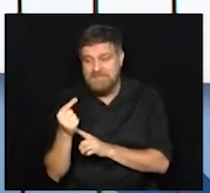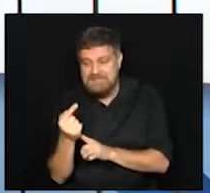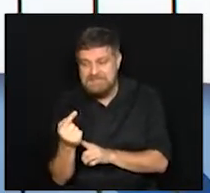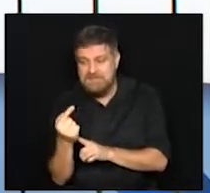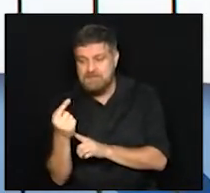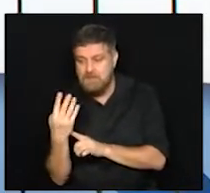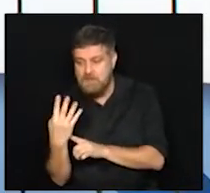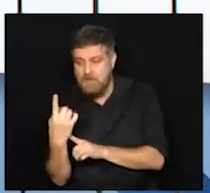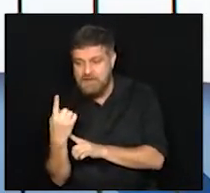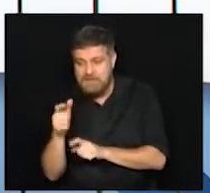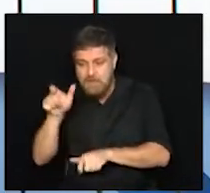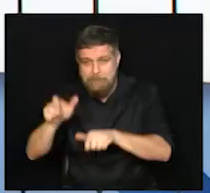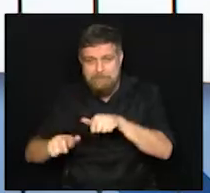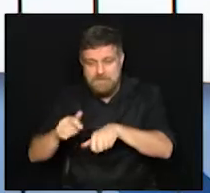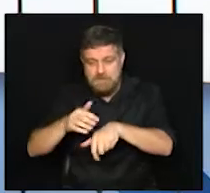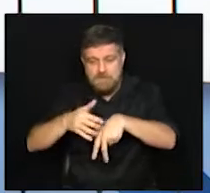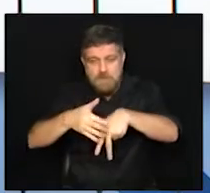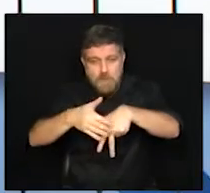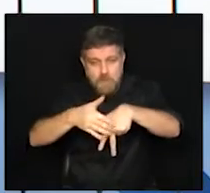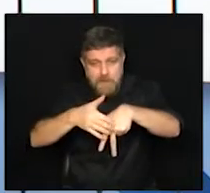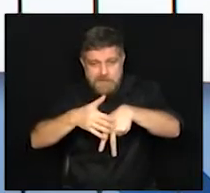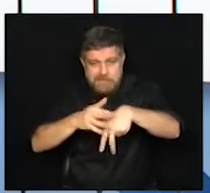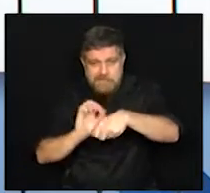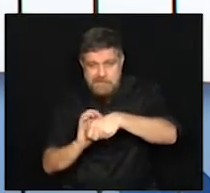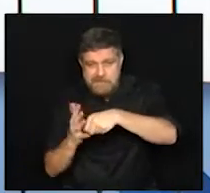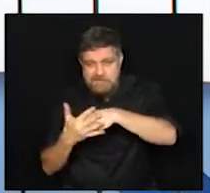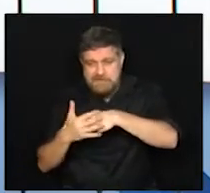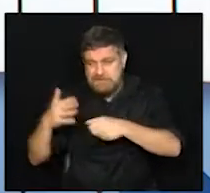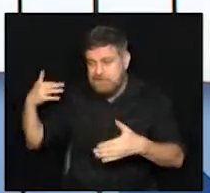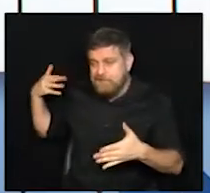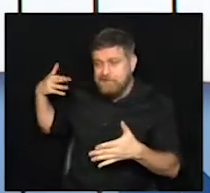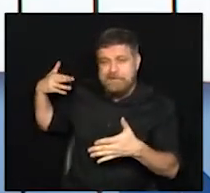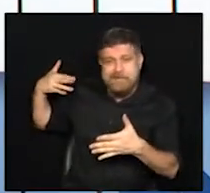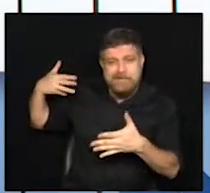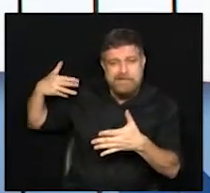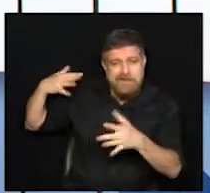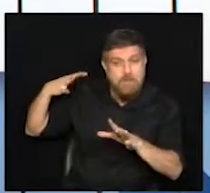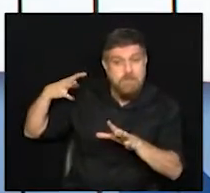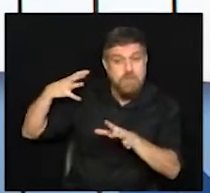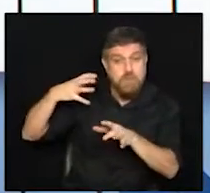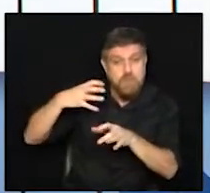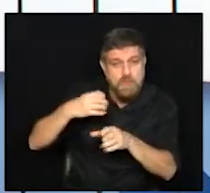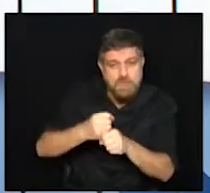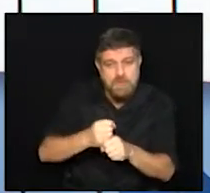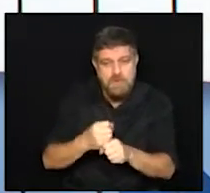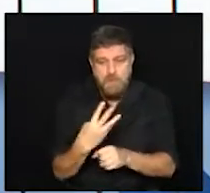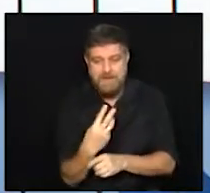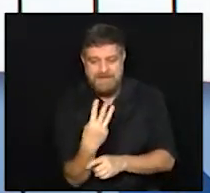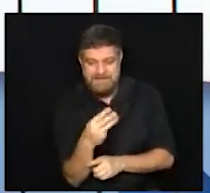18.557.141 casos da Covid-19 desde o início da pandemia. São